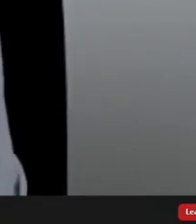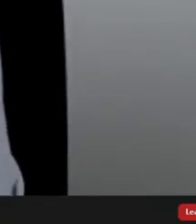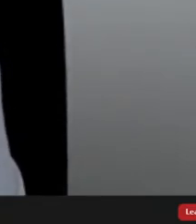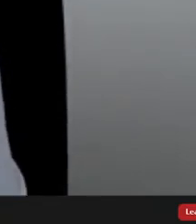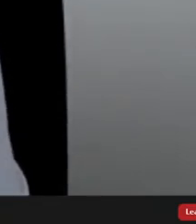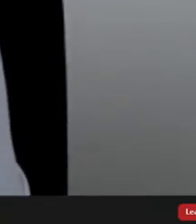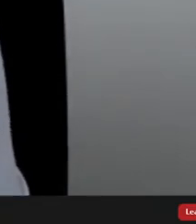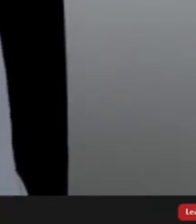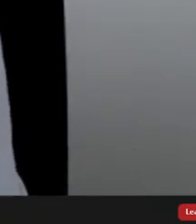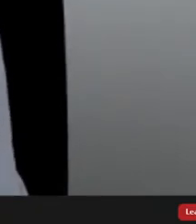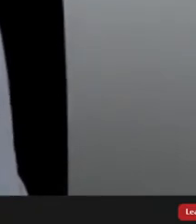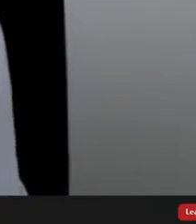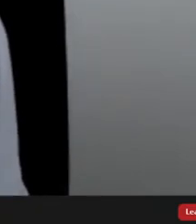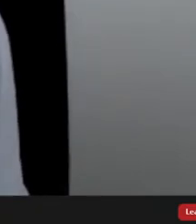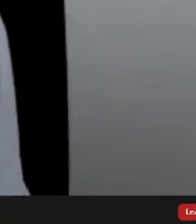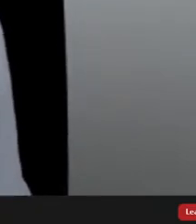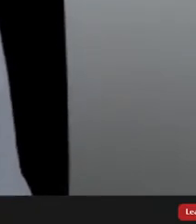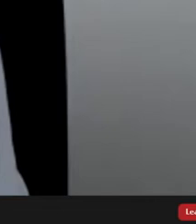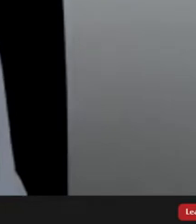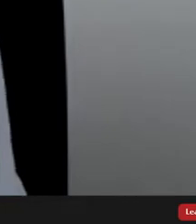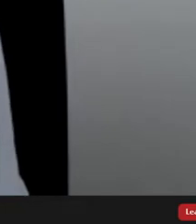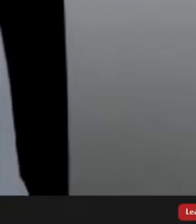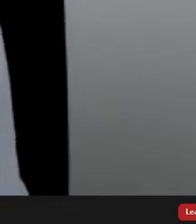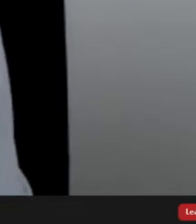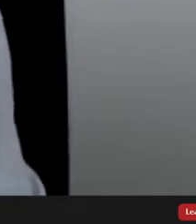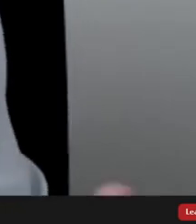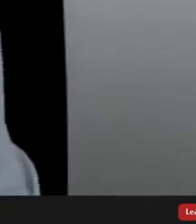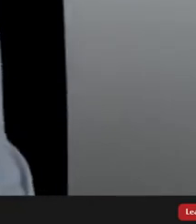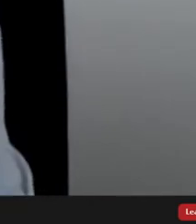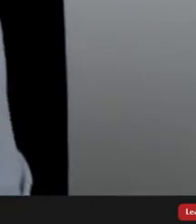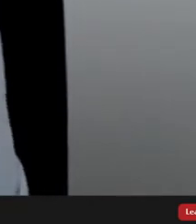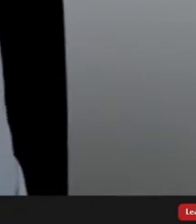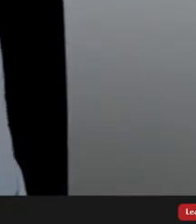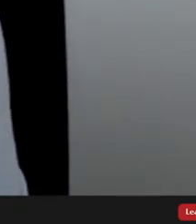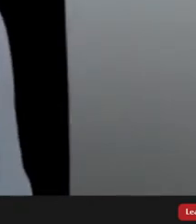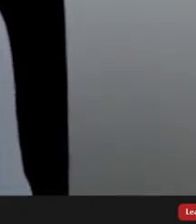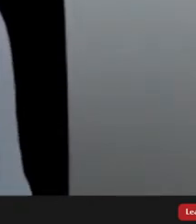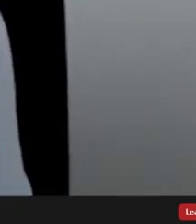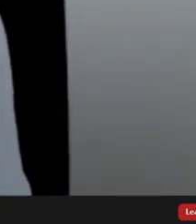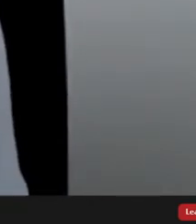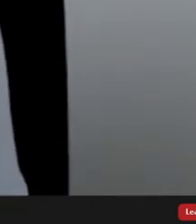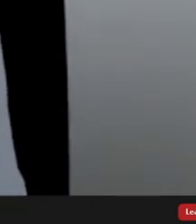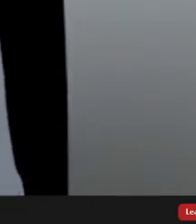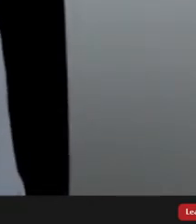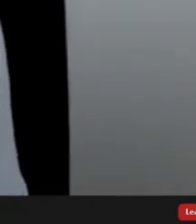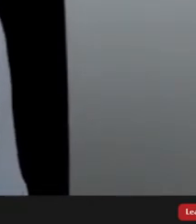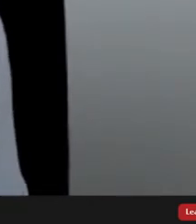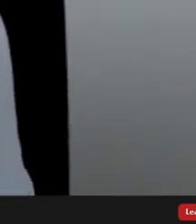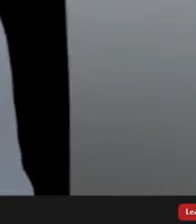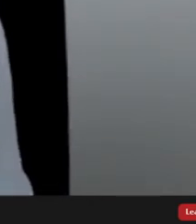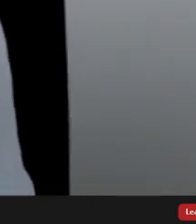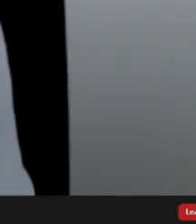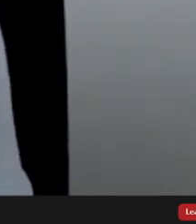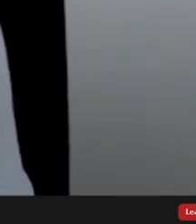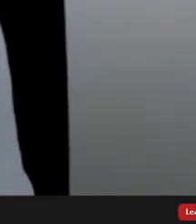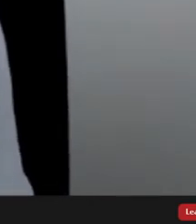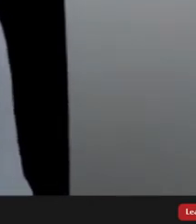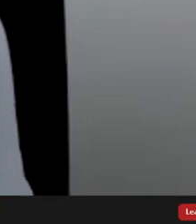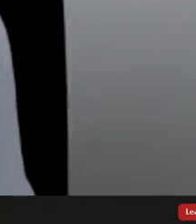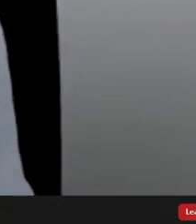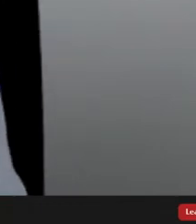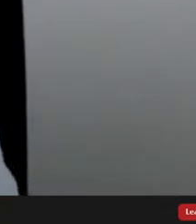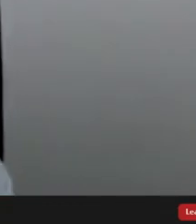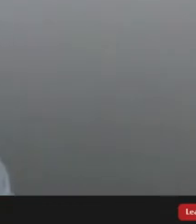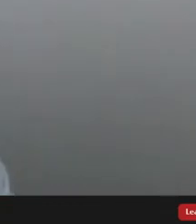Portanto, uma saudação inicial, agradecimento a todas as participações e, naturalmente, à equipe da FAETEC, que é a principal convidada para a